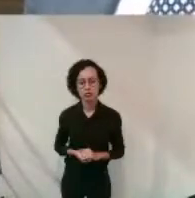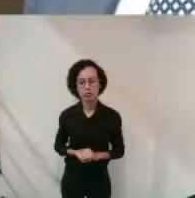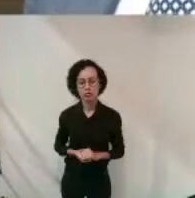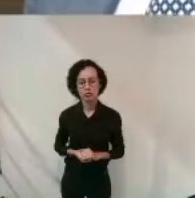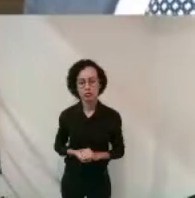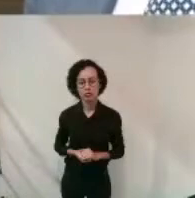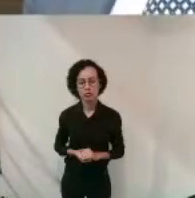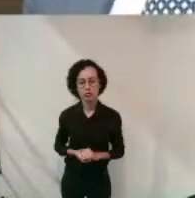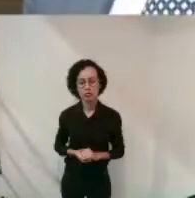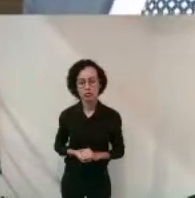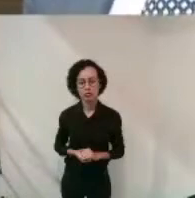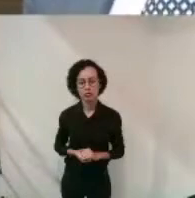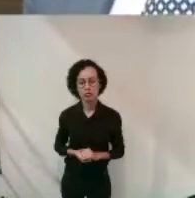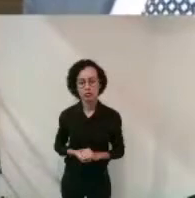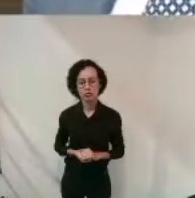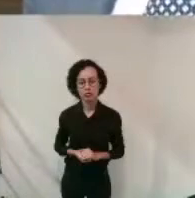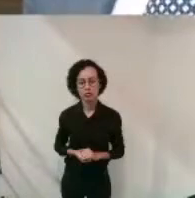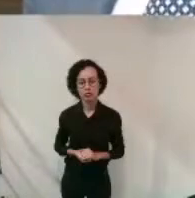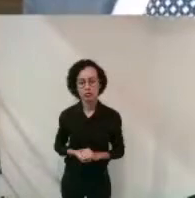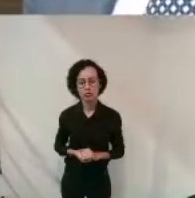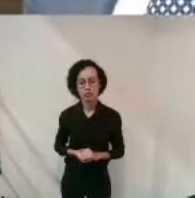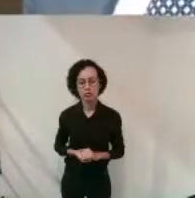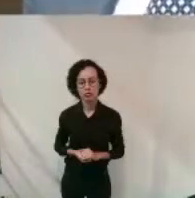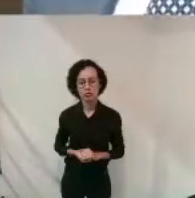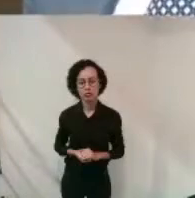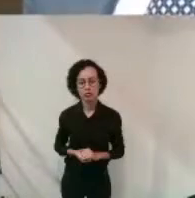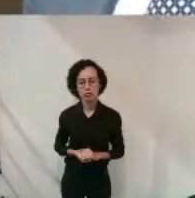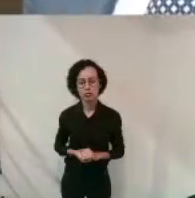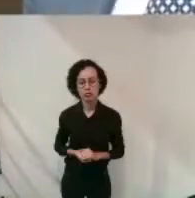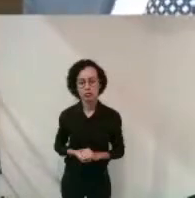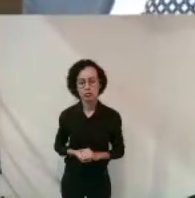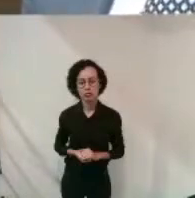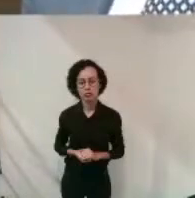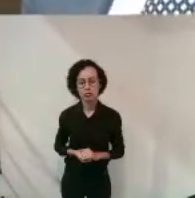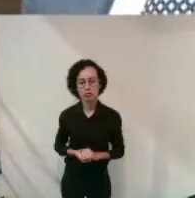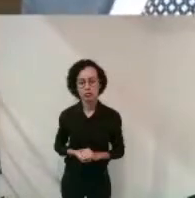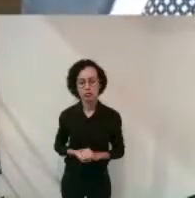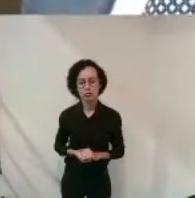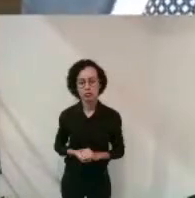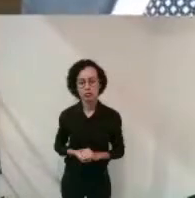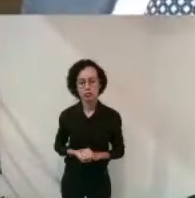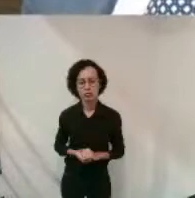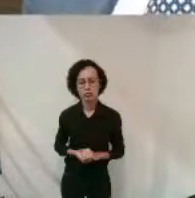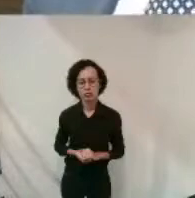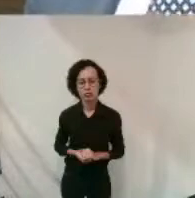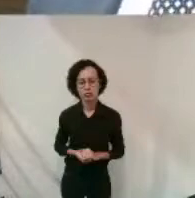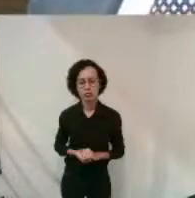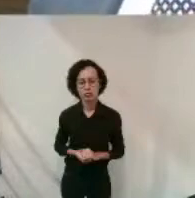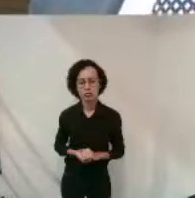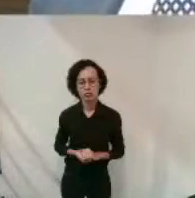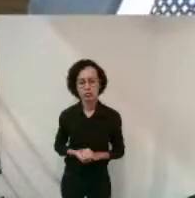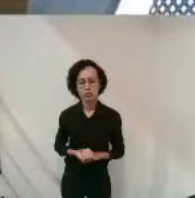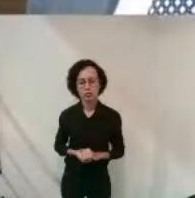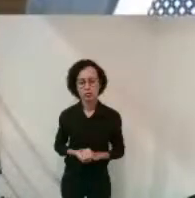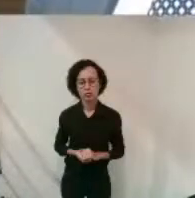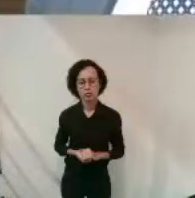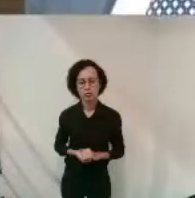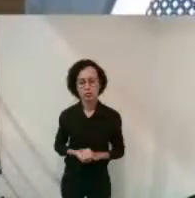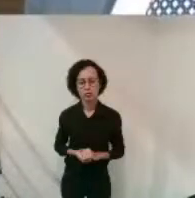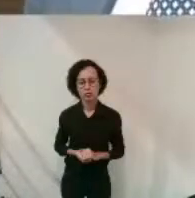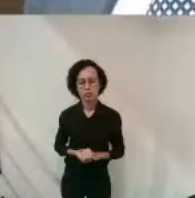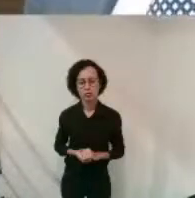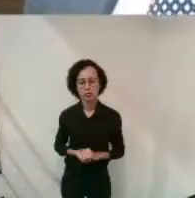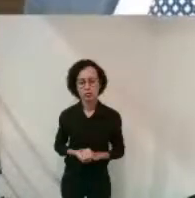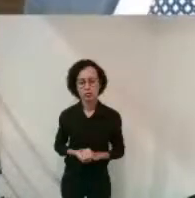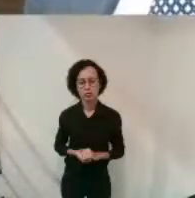persecução penal, logística reversa, temos uma legislação mais moderna, então a gente tem certeza que daqui para frente, com essa união,